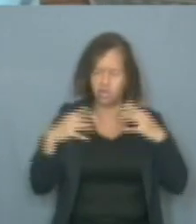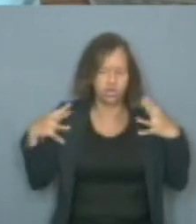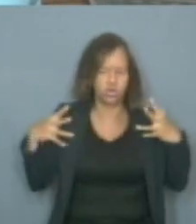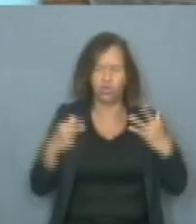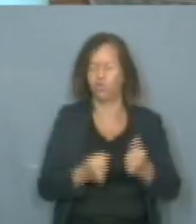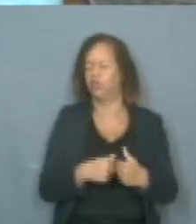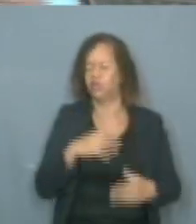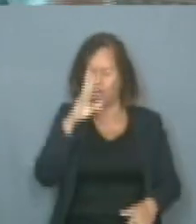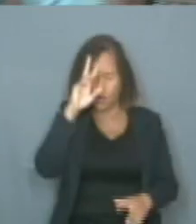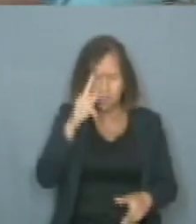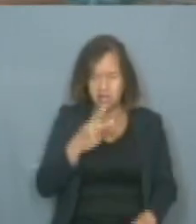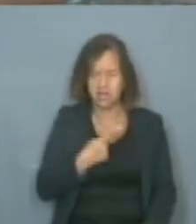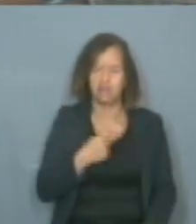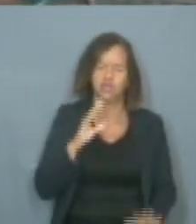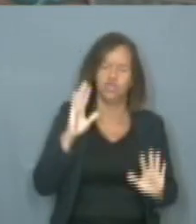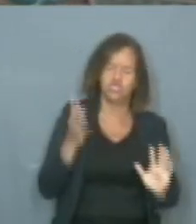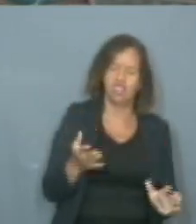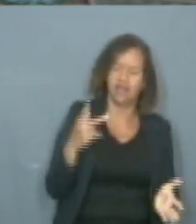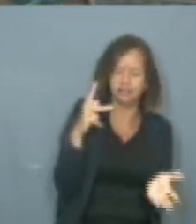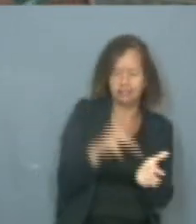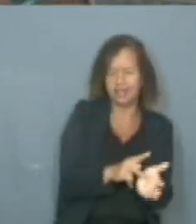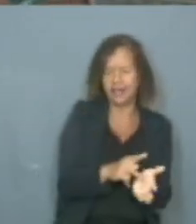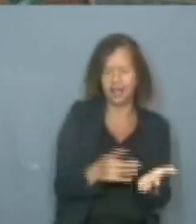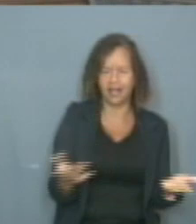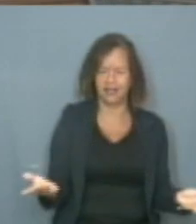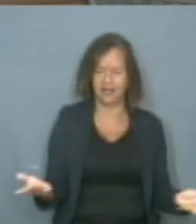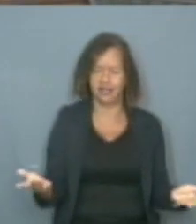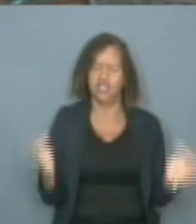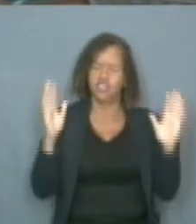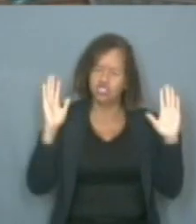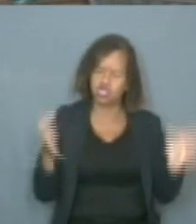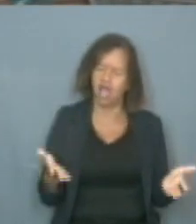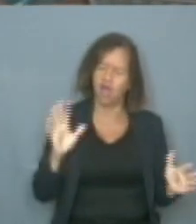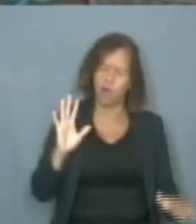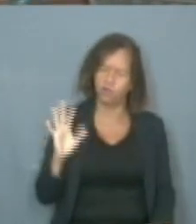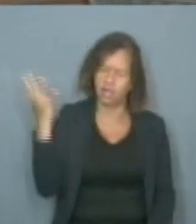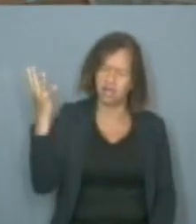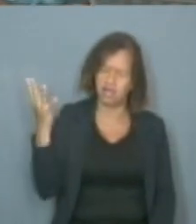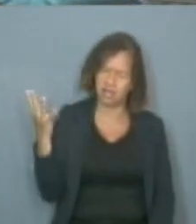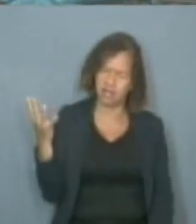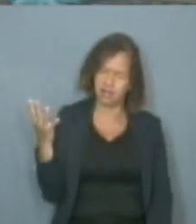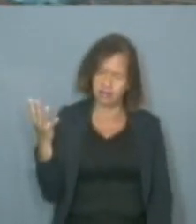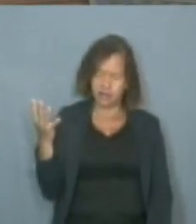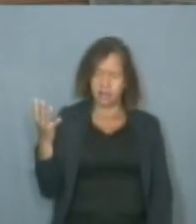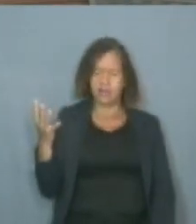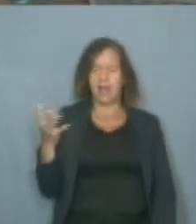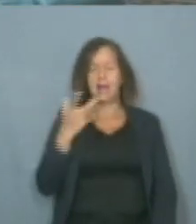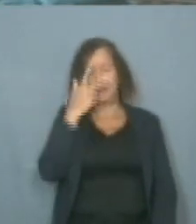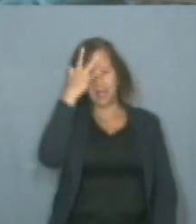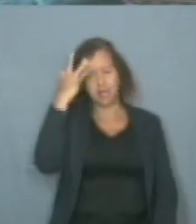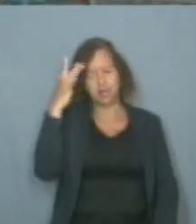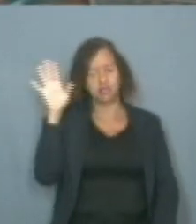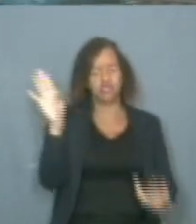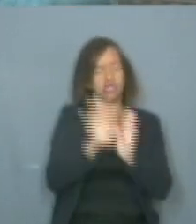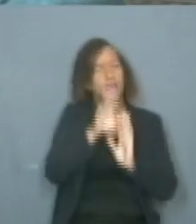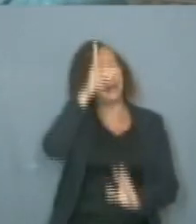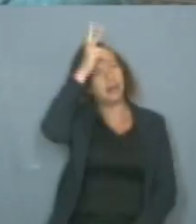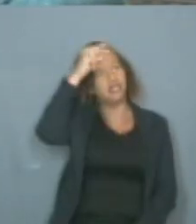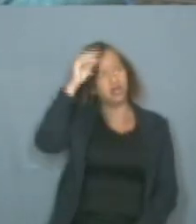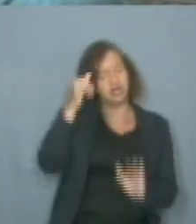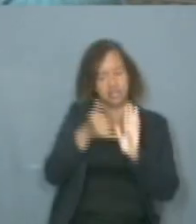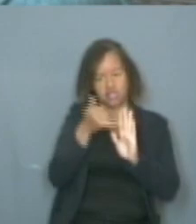está reconhecendo. Já é uma realidade. Já acontece. A pessoa chega lá na prefeitura para